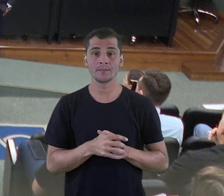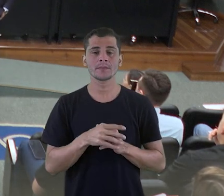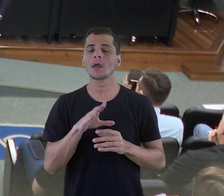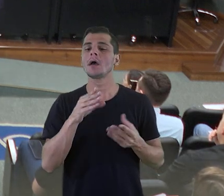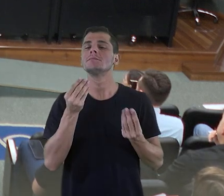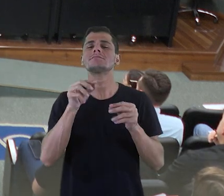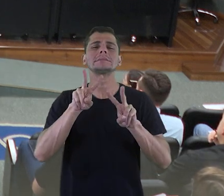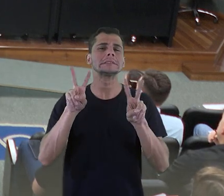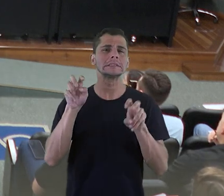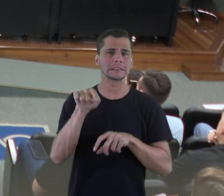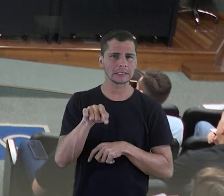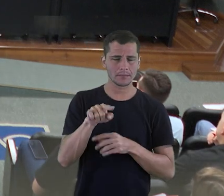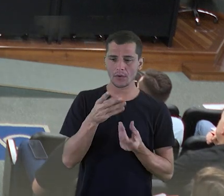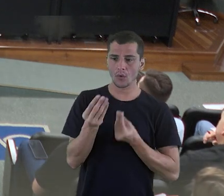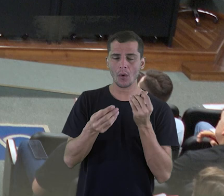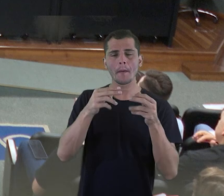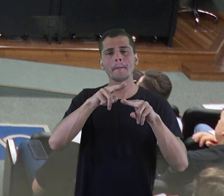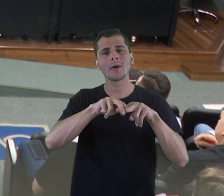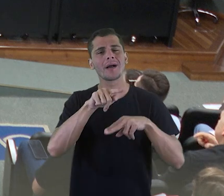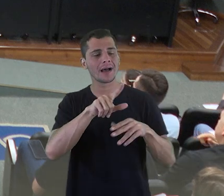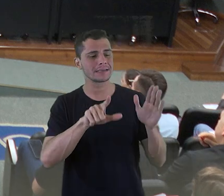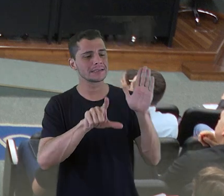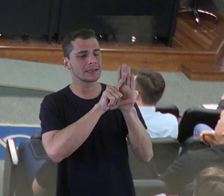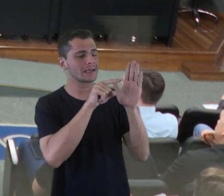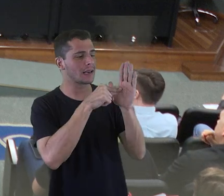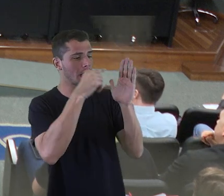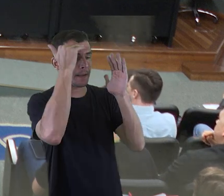Por que que você não vai hoje de tarde matar alguém?